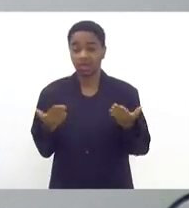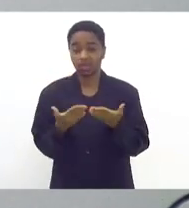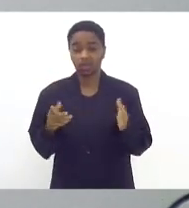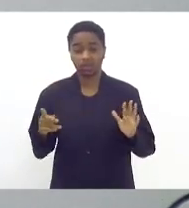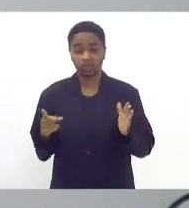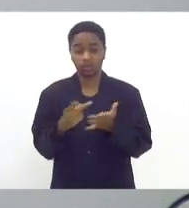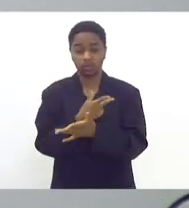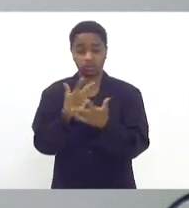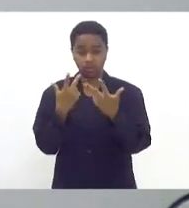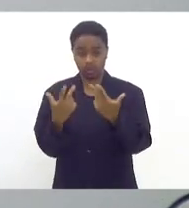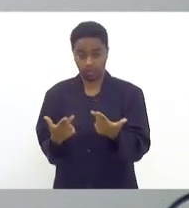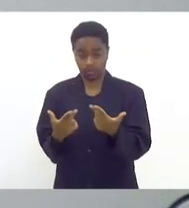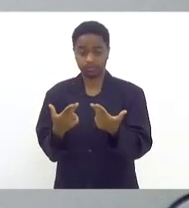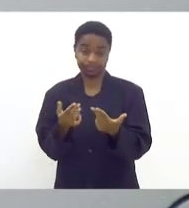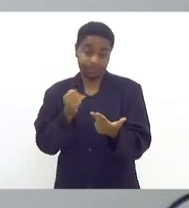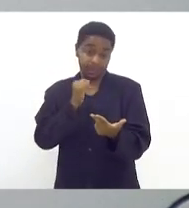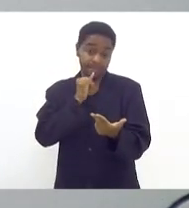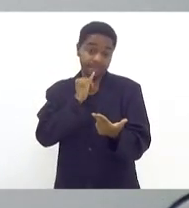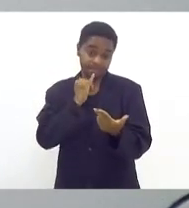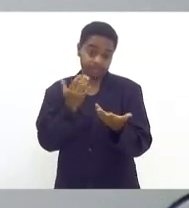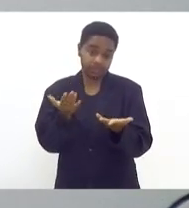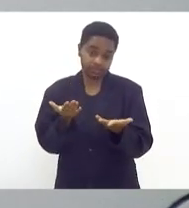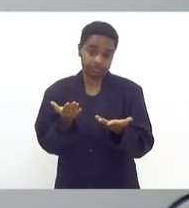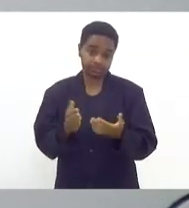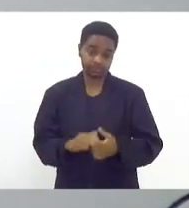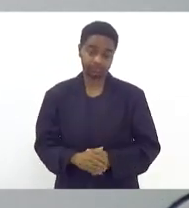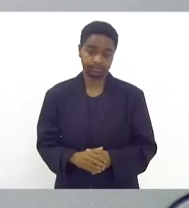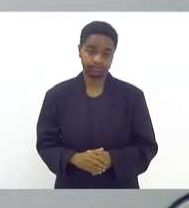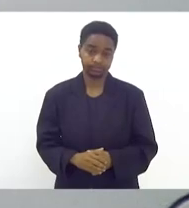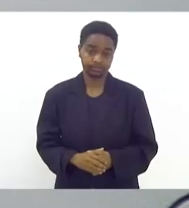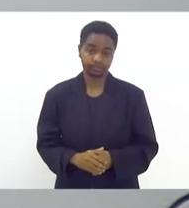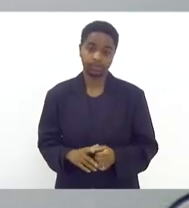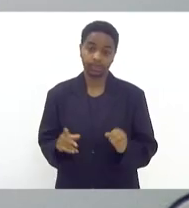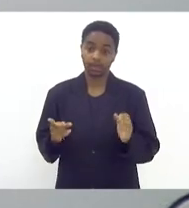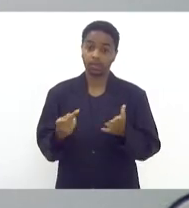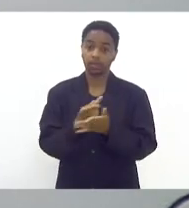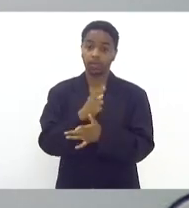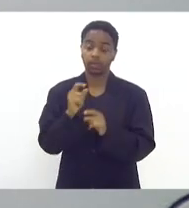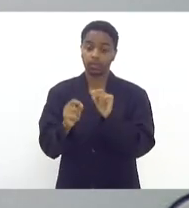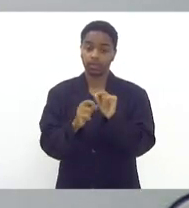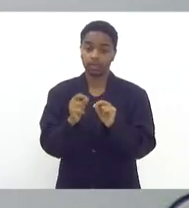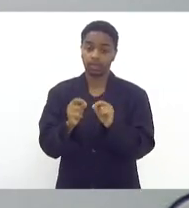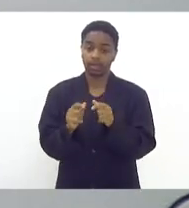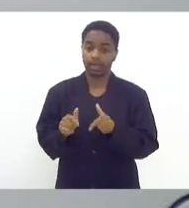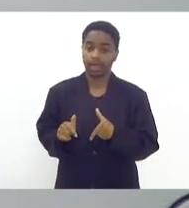hoje né infelizmente com essas intervenções